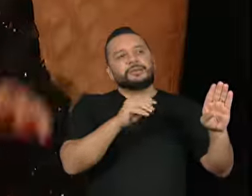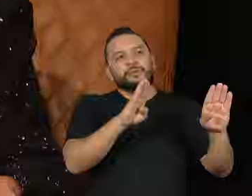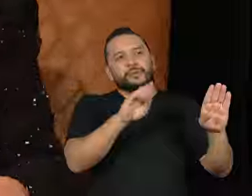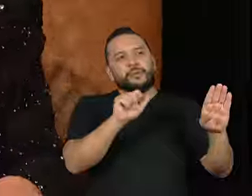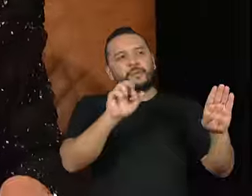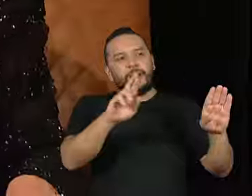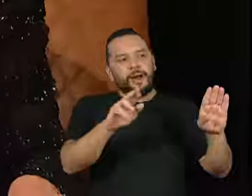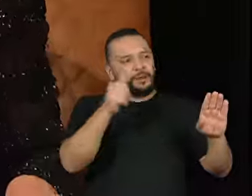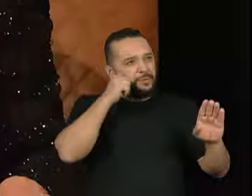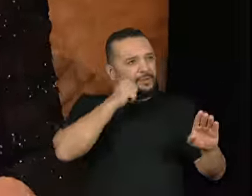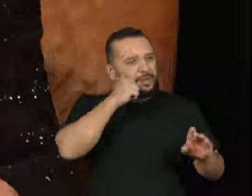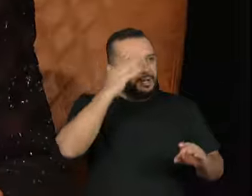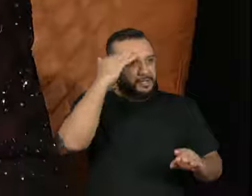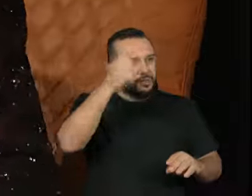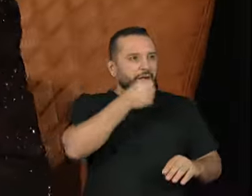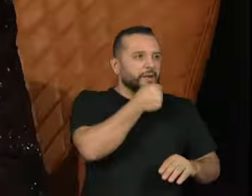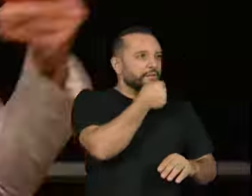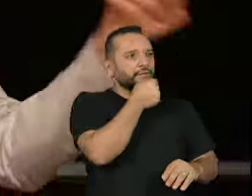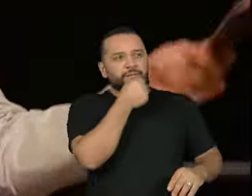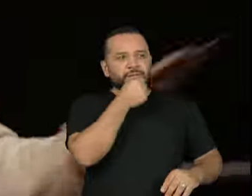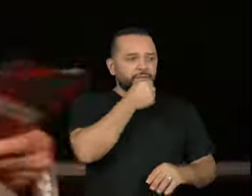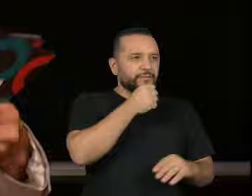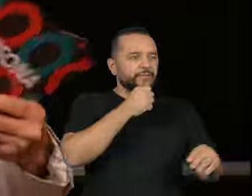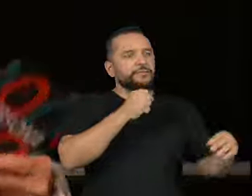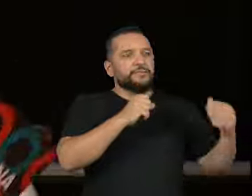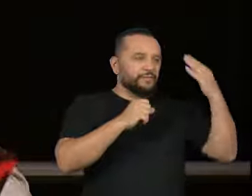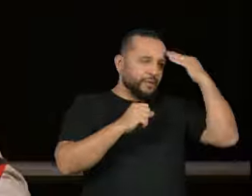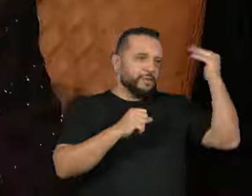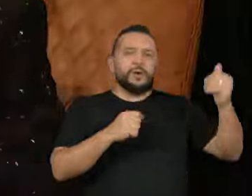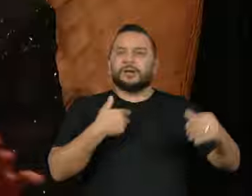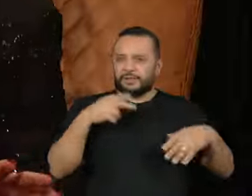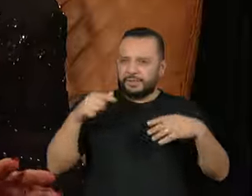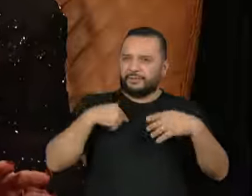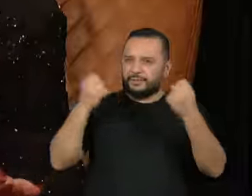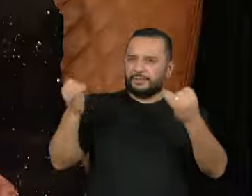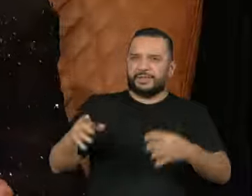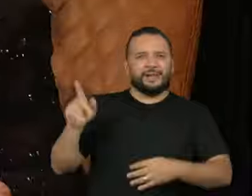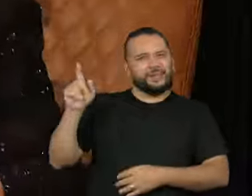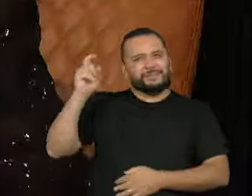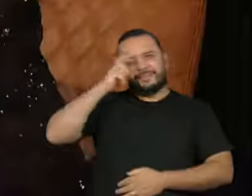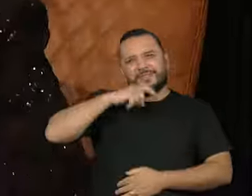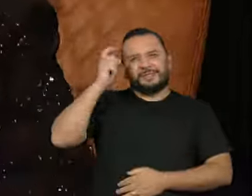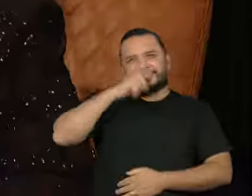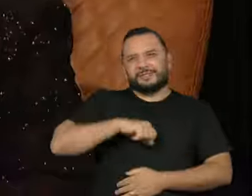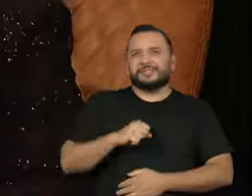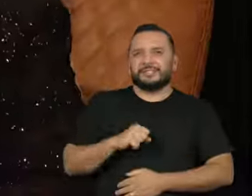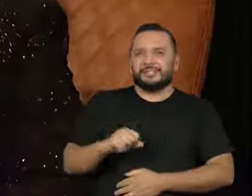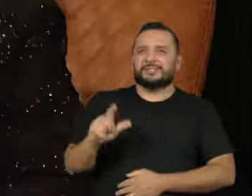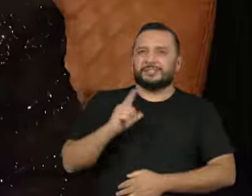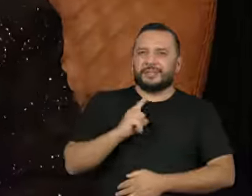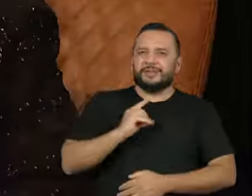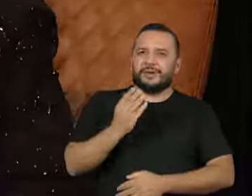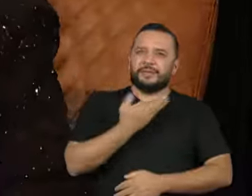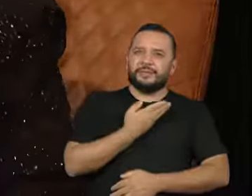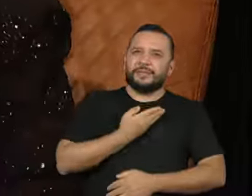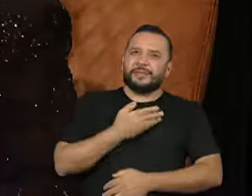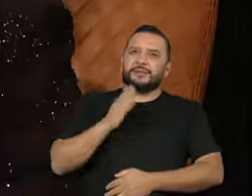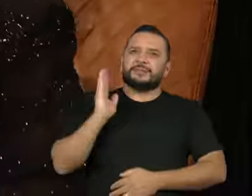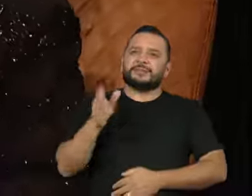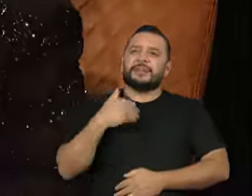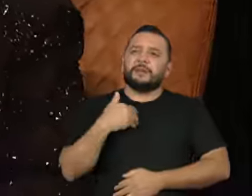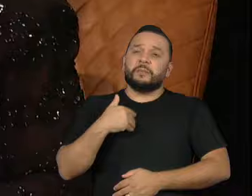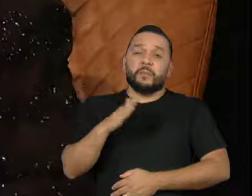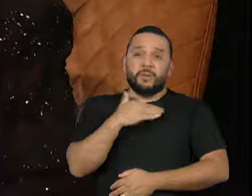vai contar isso pra gente? Claro já faz que tempo, sim. já passou. Claro que sim. Isso é um mito. Aliás, eu tinha um amigo que já faleceu, ele